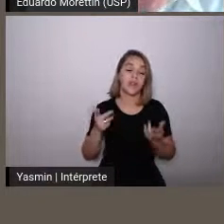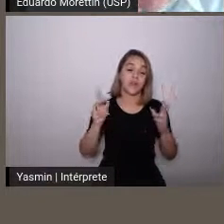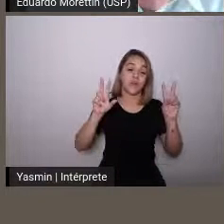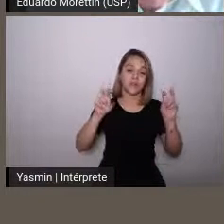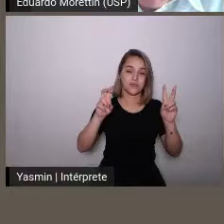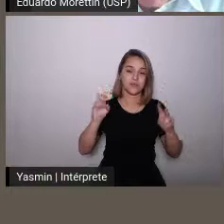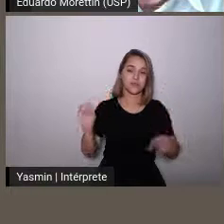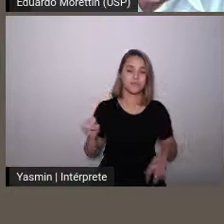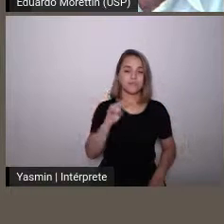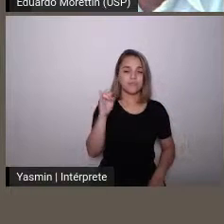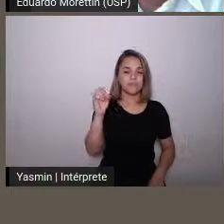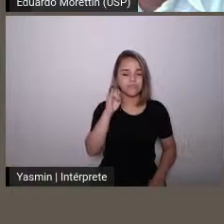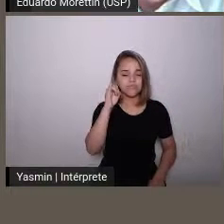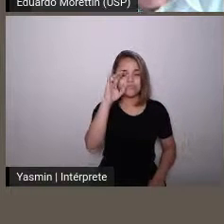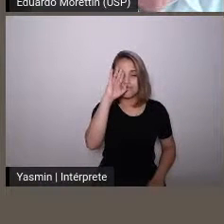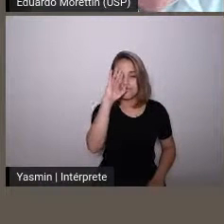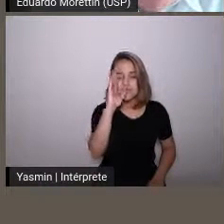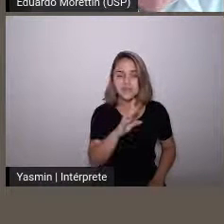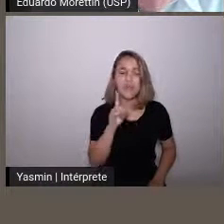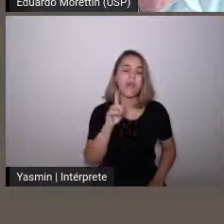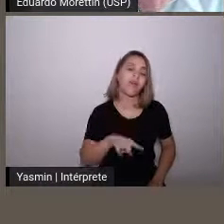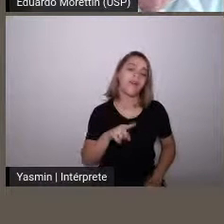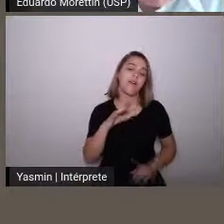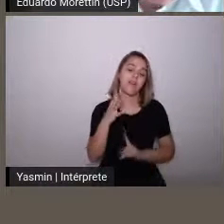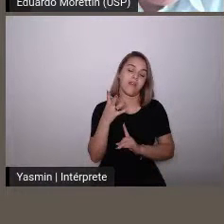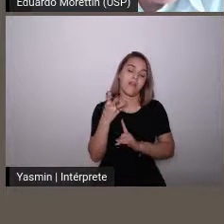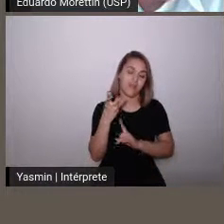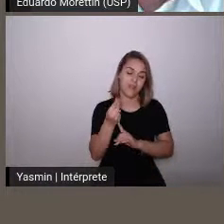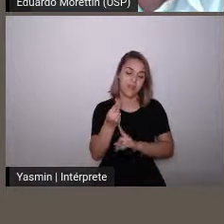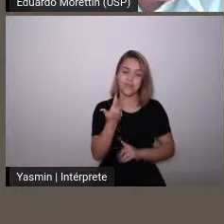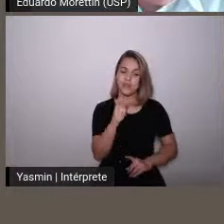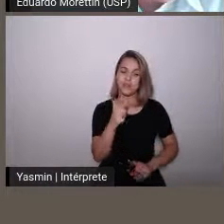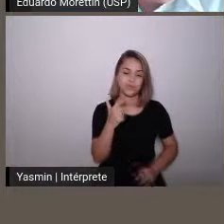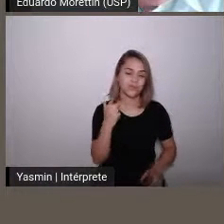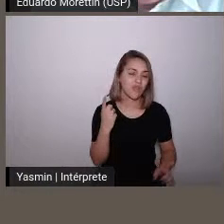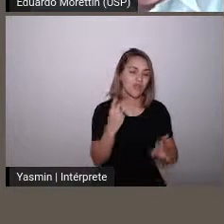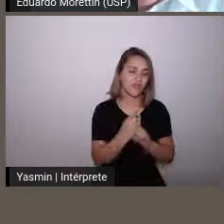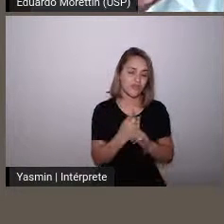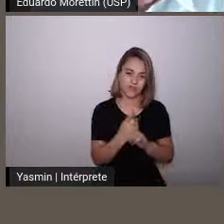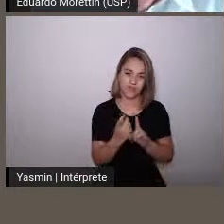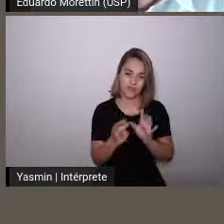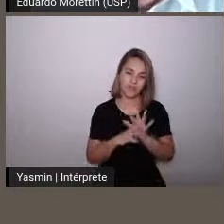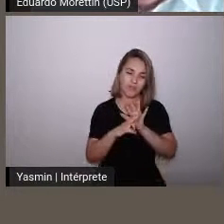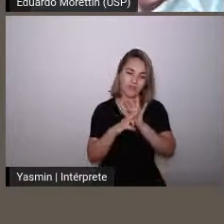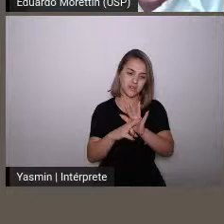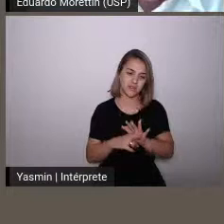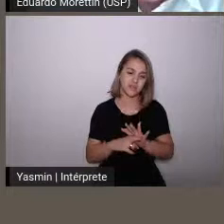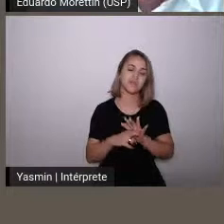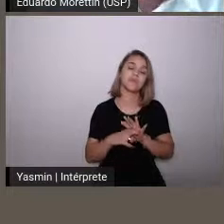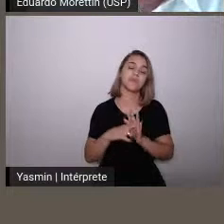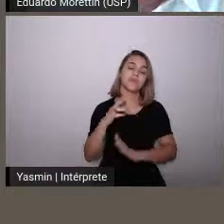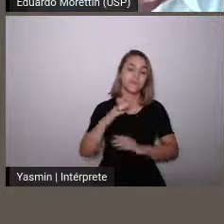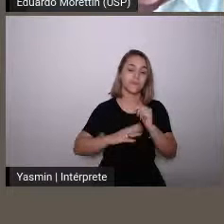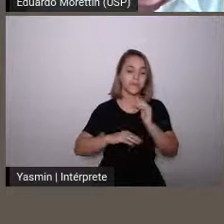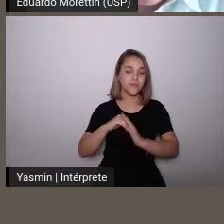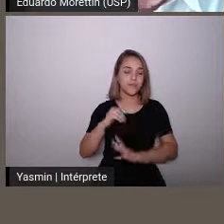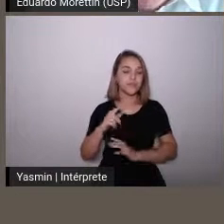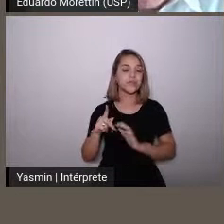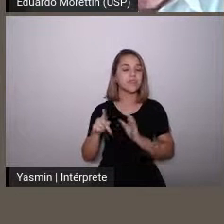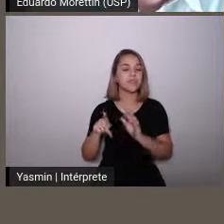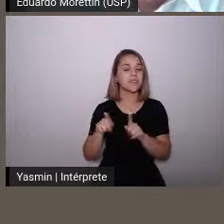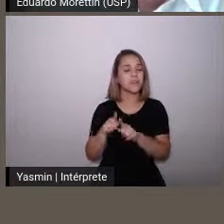arte, e nenhuma vez encontrei a menor referência às atividades da produtora Febo e às suas repercussões